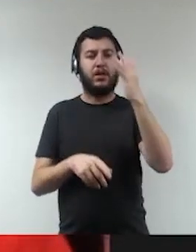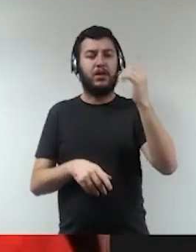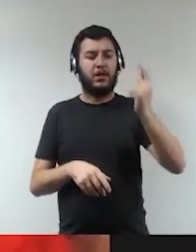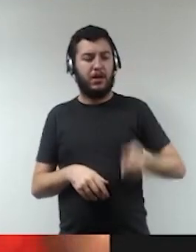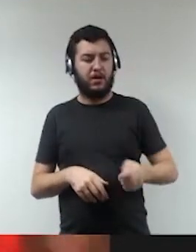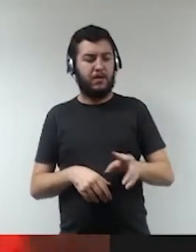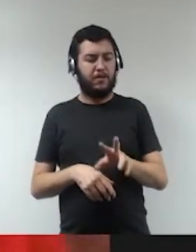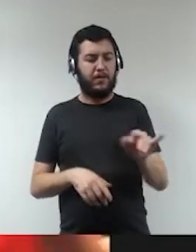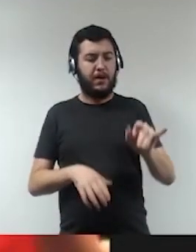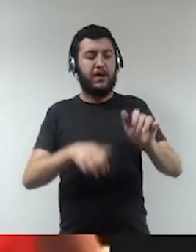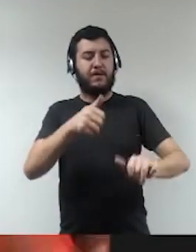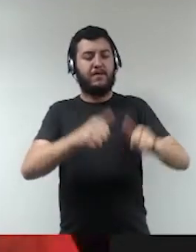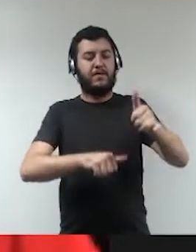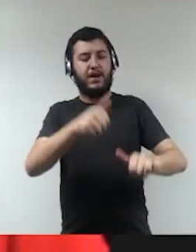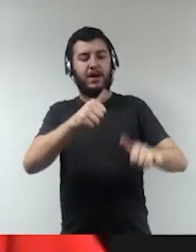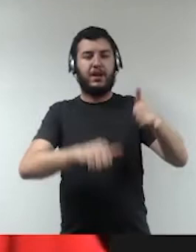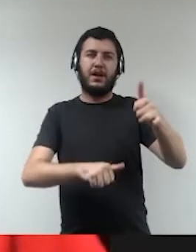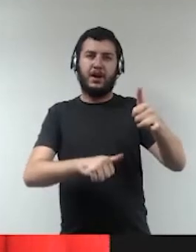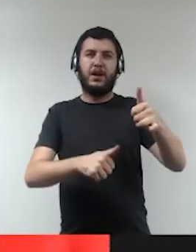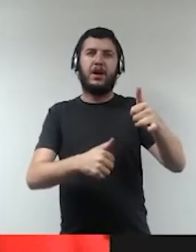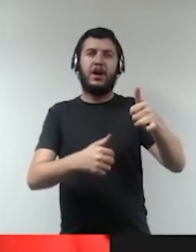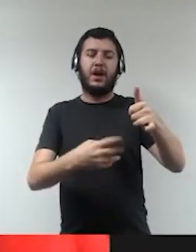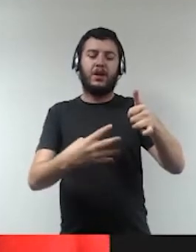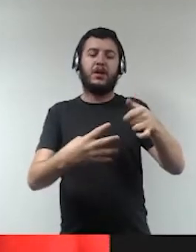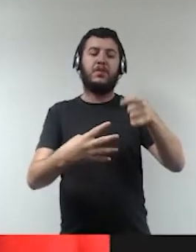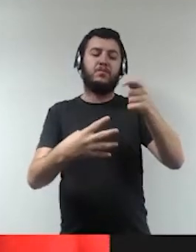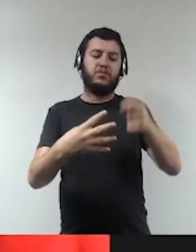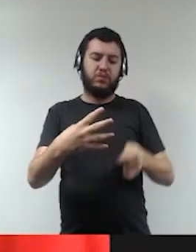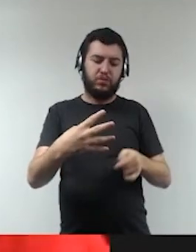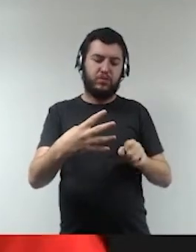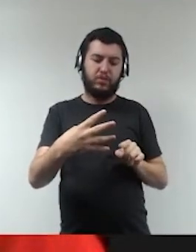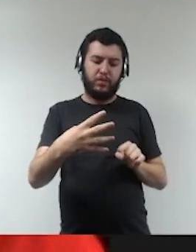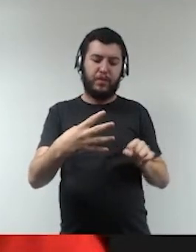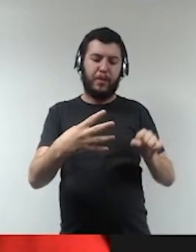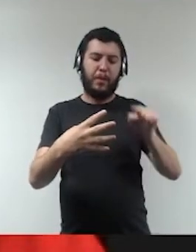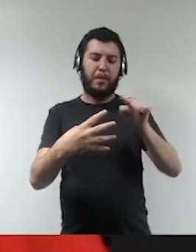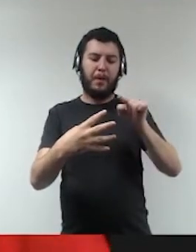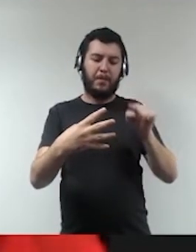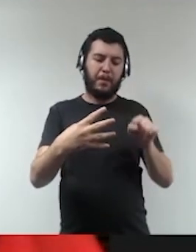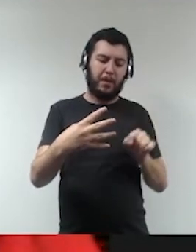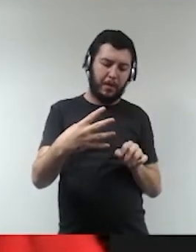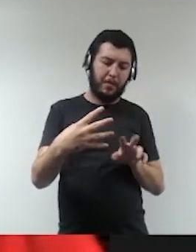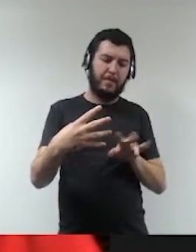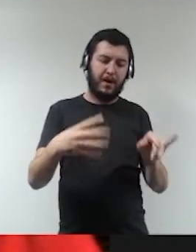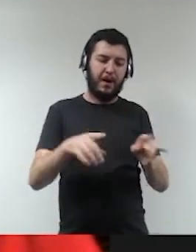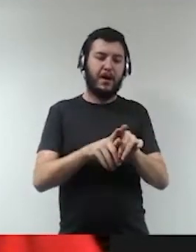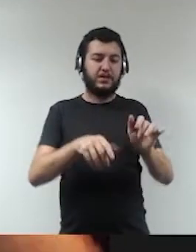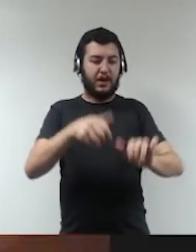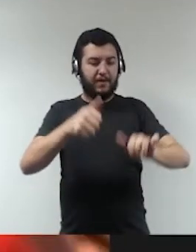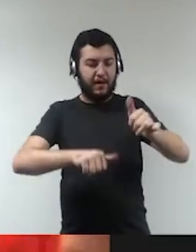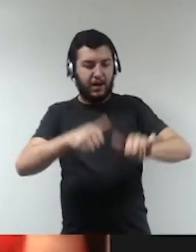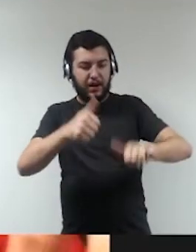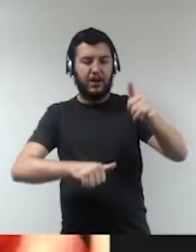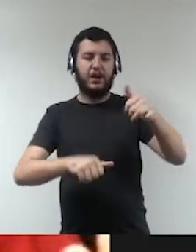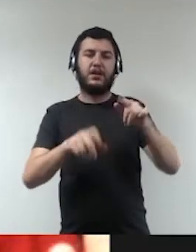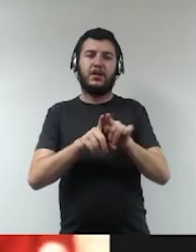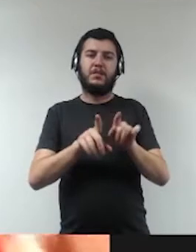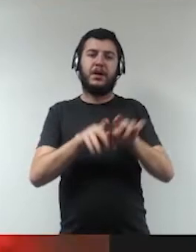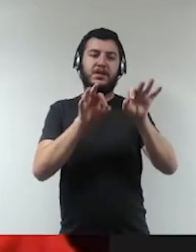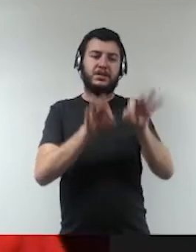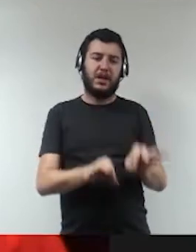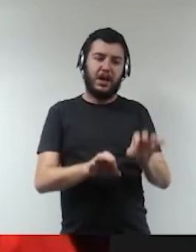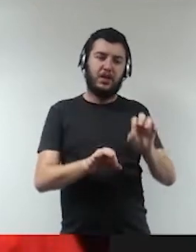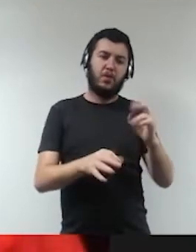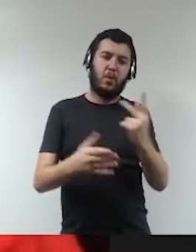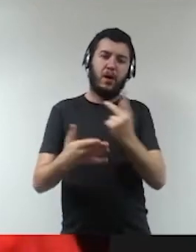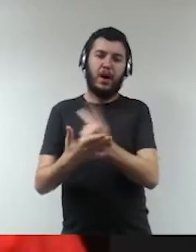ou menor grau pelos resultados que ela produz. Então, um ato ele poderia ser avaliado como justo ou injusto,